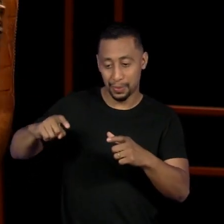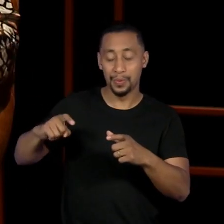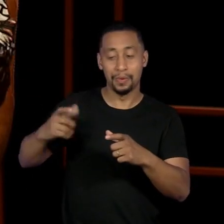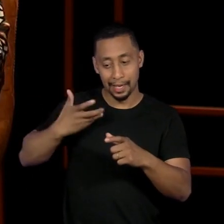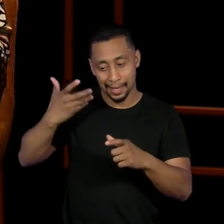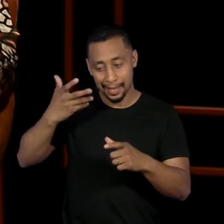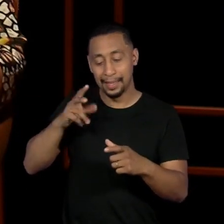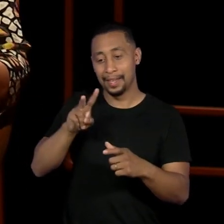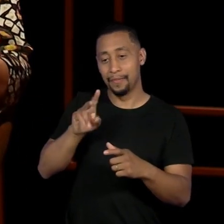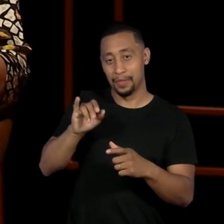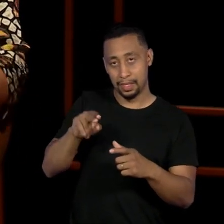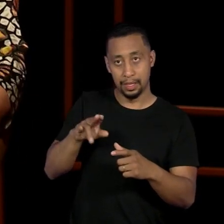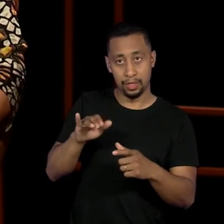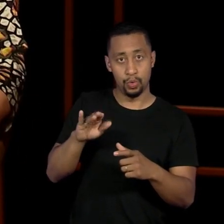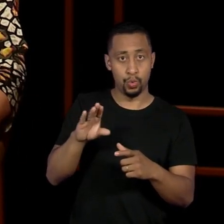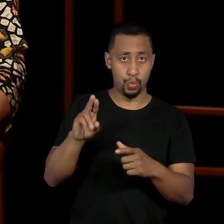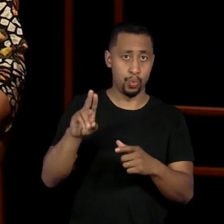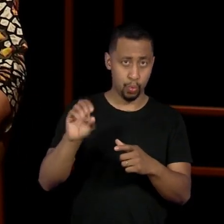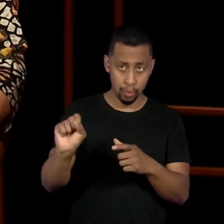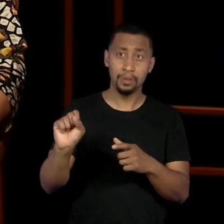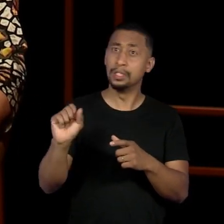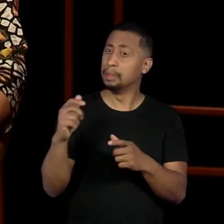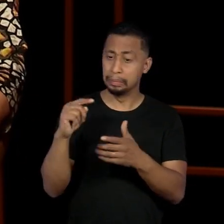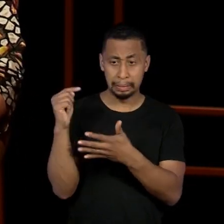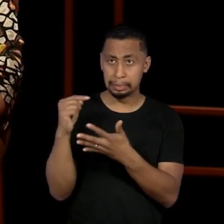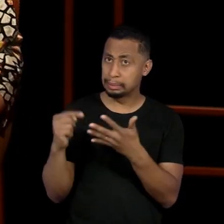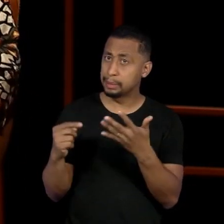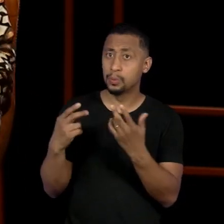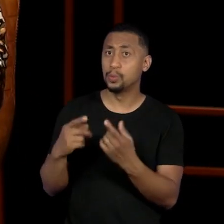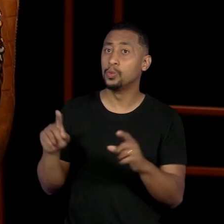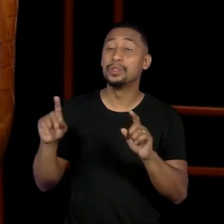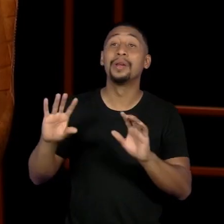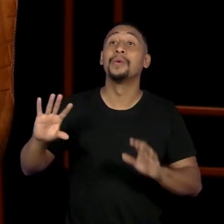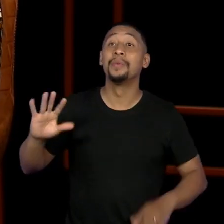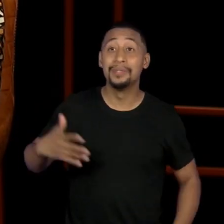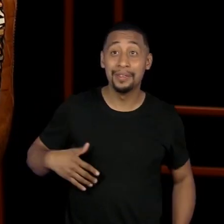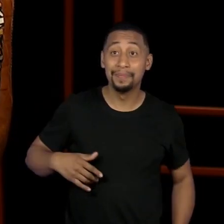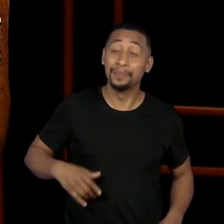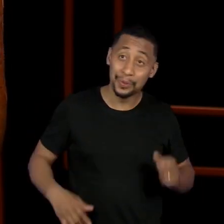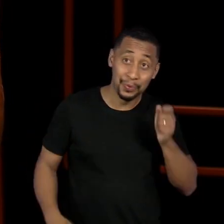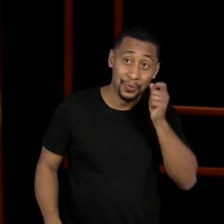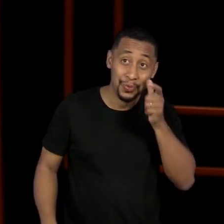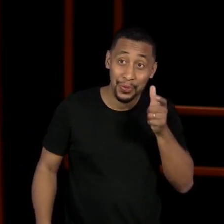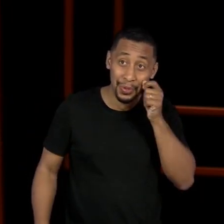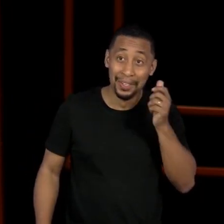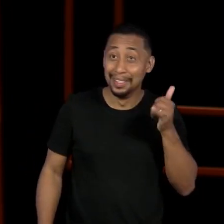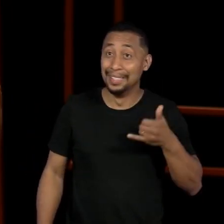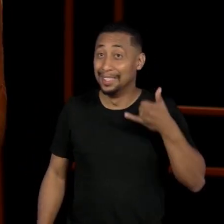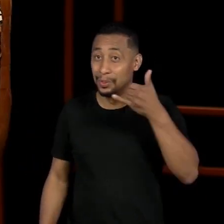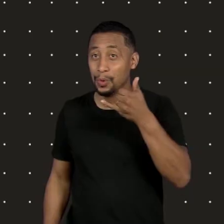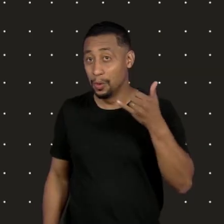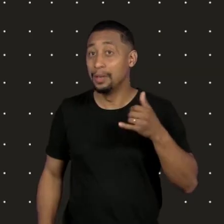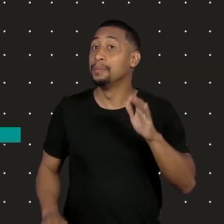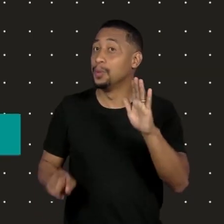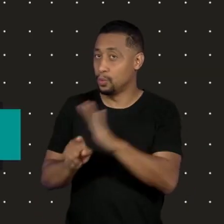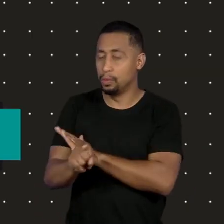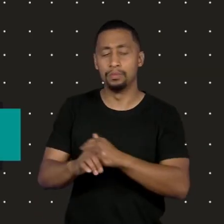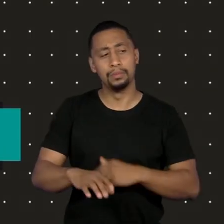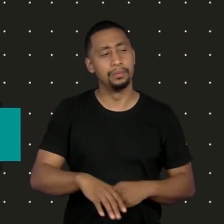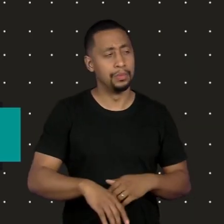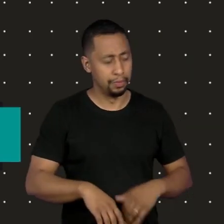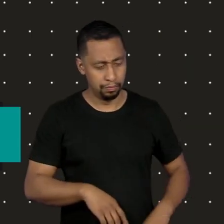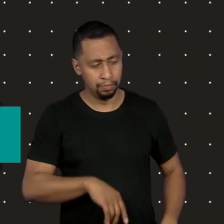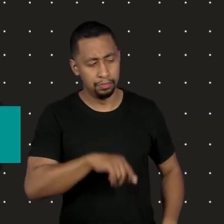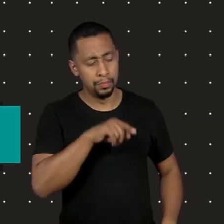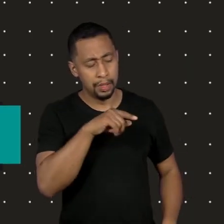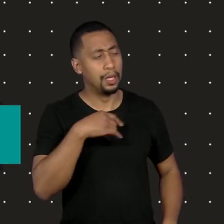e tinha muitas músicas e o Chico telefonou, o Chico Buarque ligou e perguntou: Janinha, você me dá